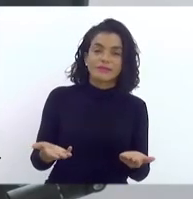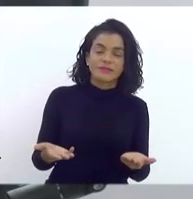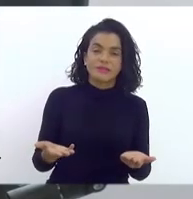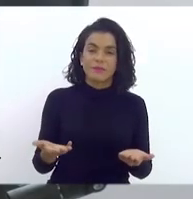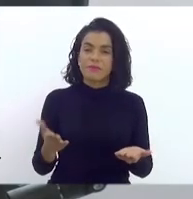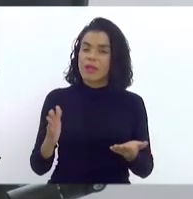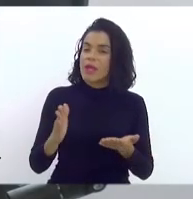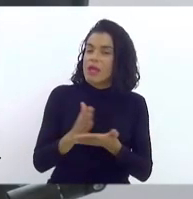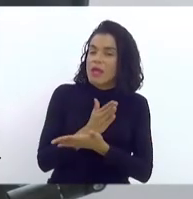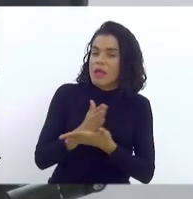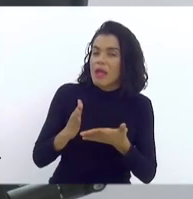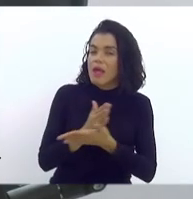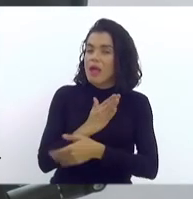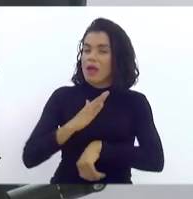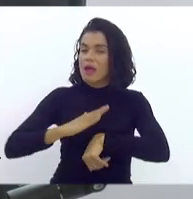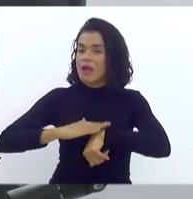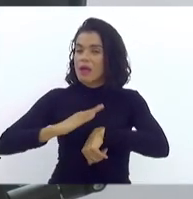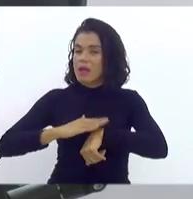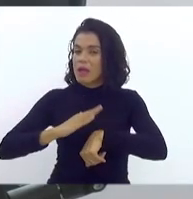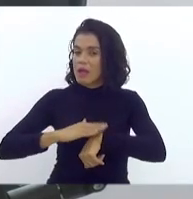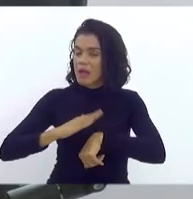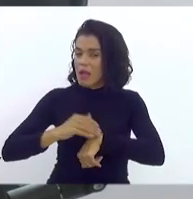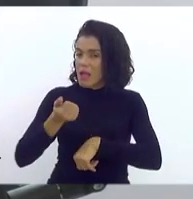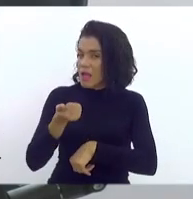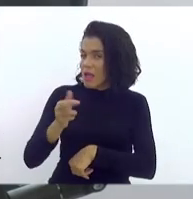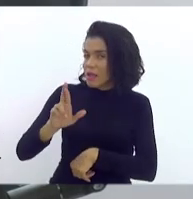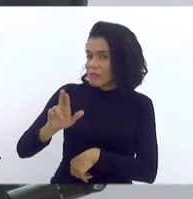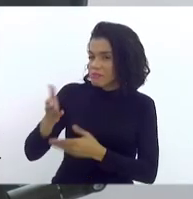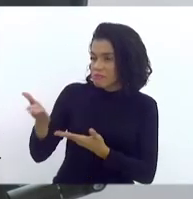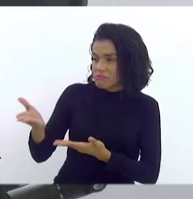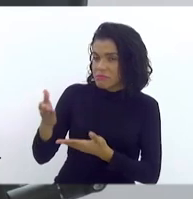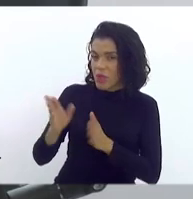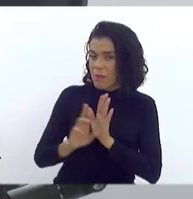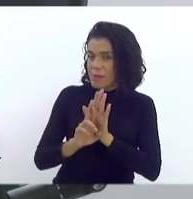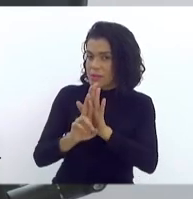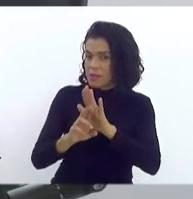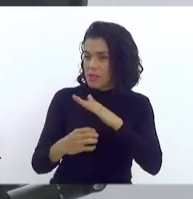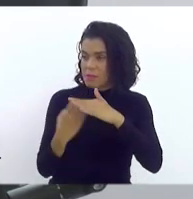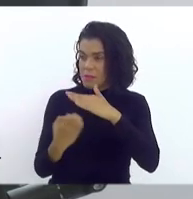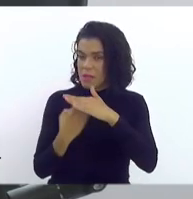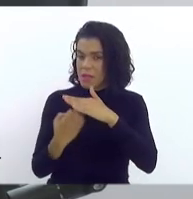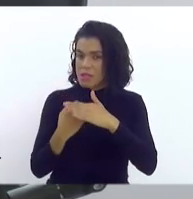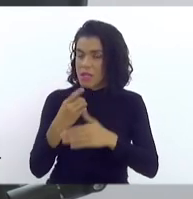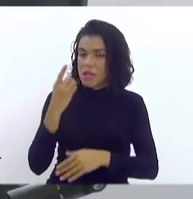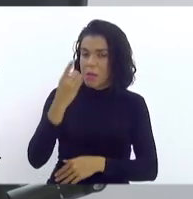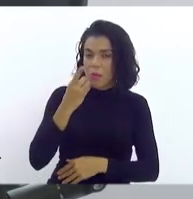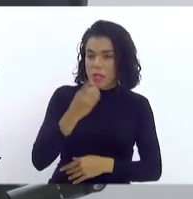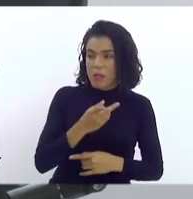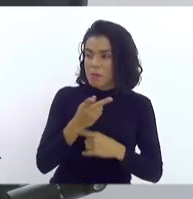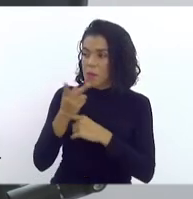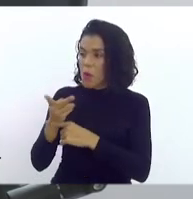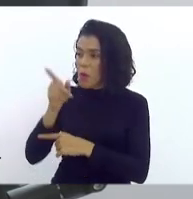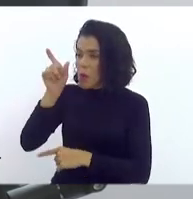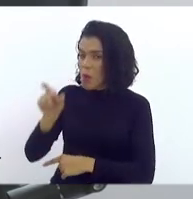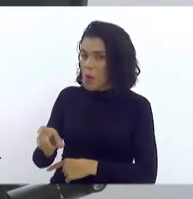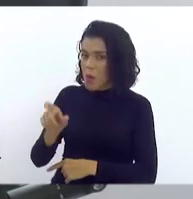em algum momento da senhora, na frente da empresa, a senhora foi procurada por algum deputado ou outra autoridade no